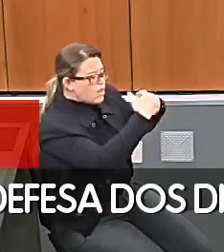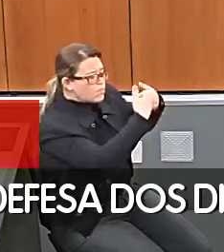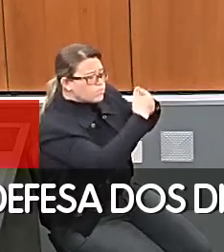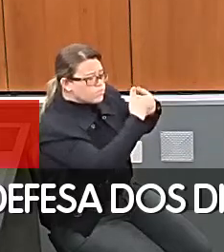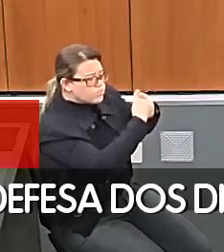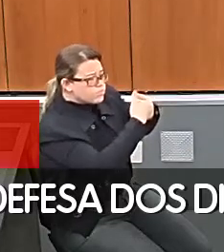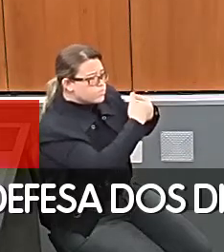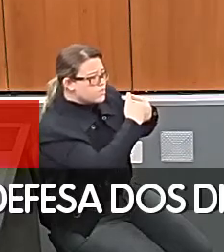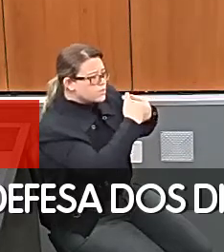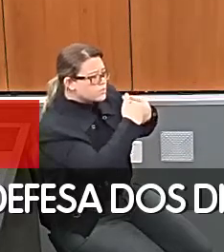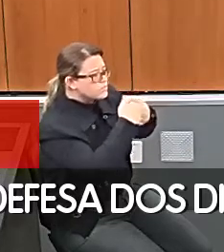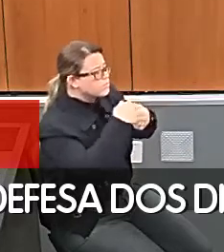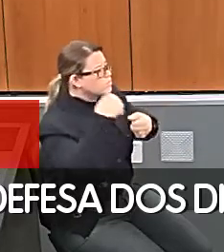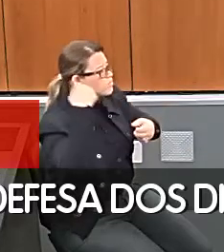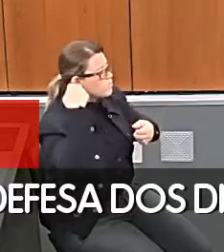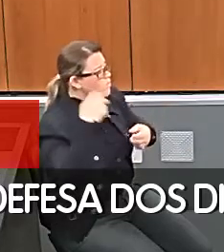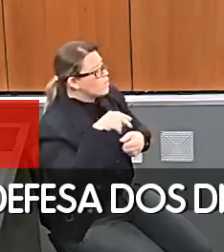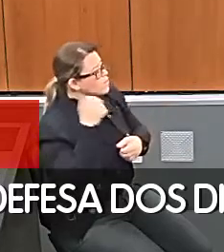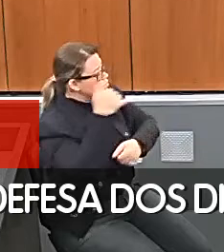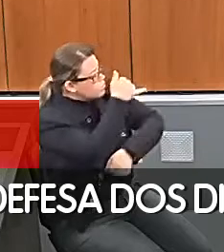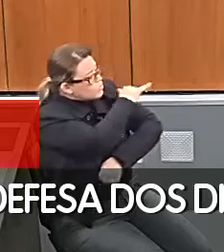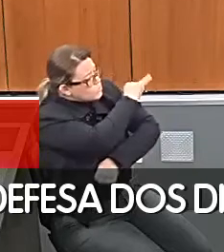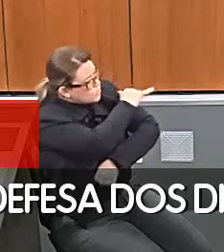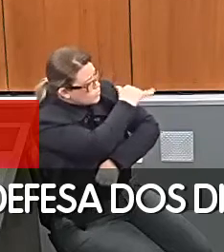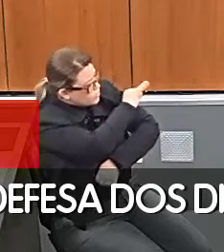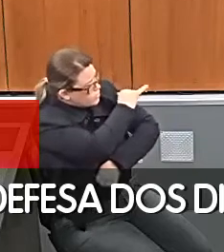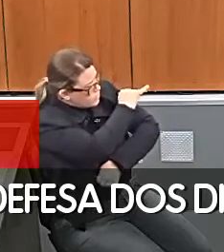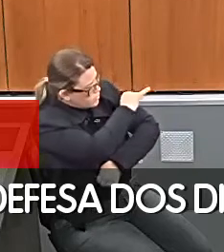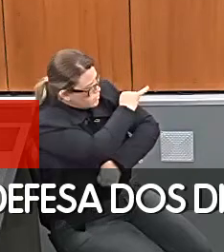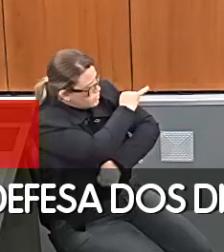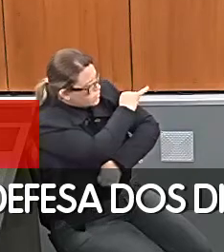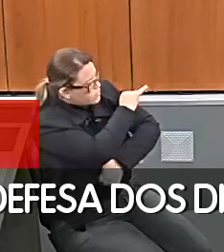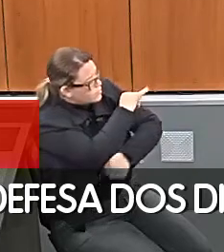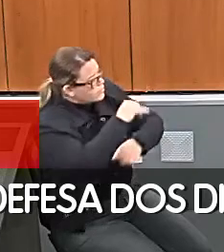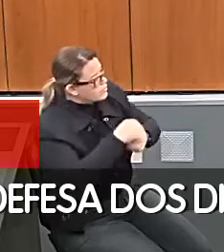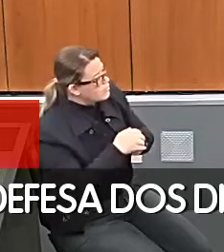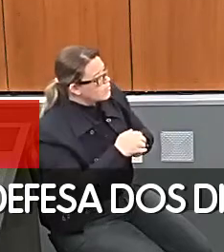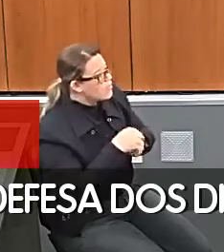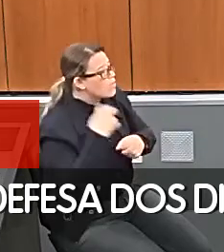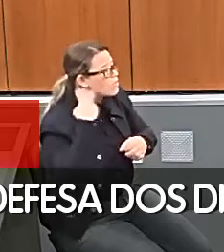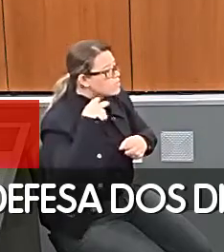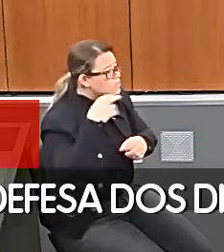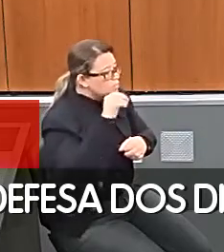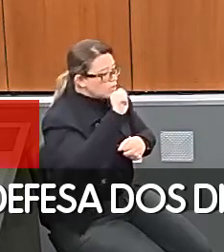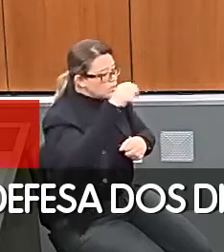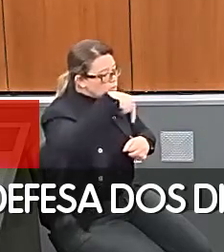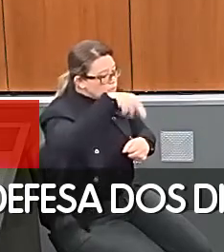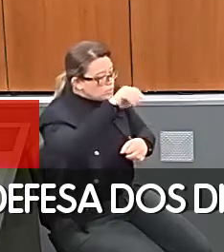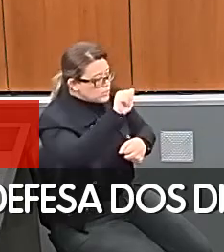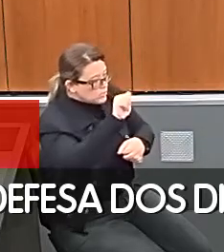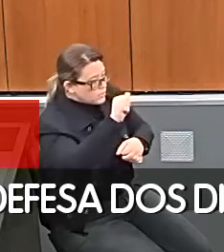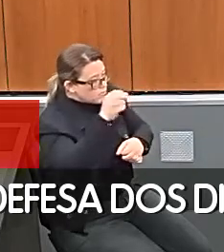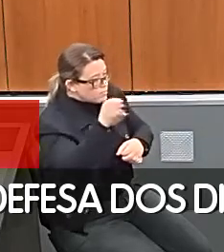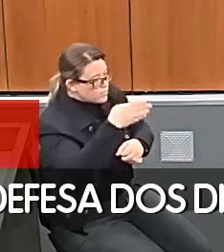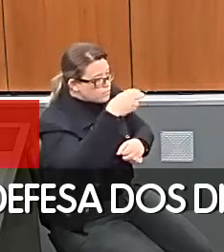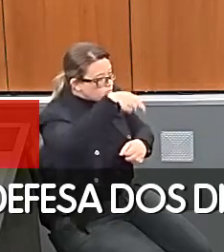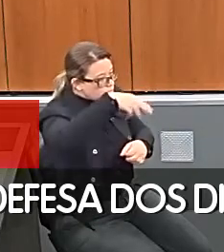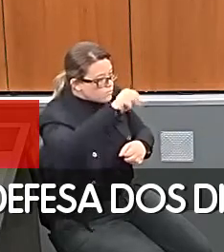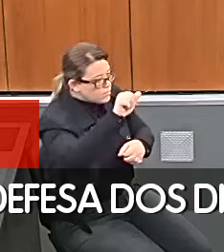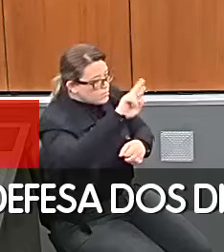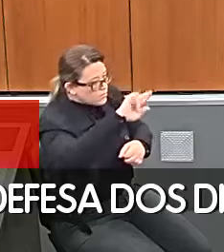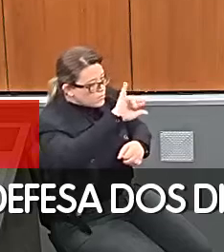do Rio de Janeiro. Está aqui a vereadora Ana Maria, lá ao meio. Está aqui a primeira, o